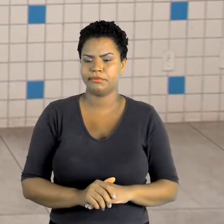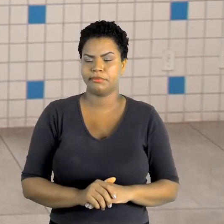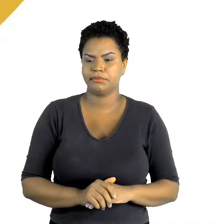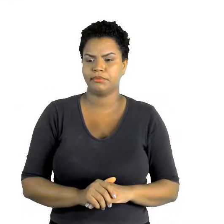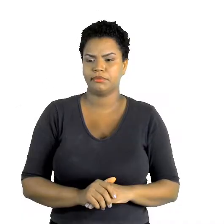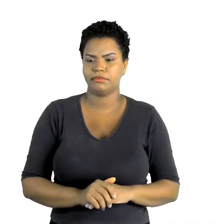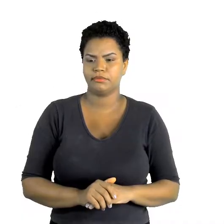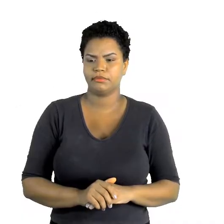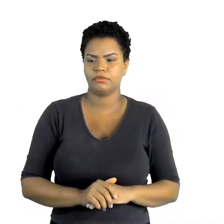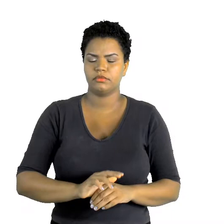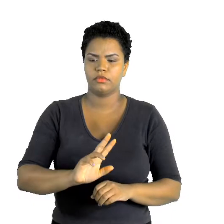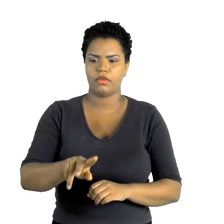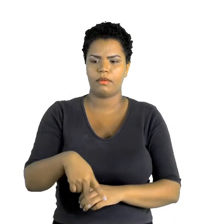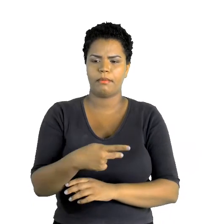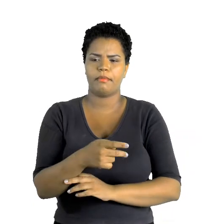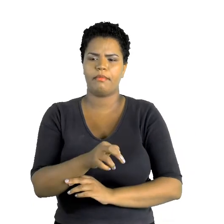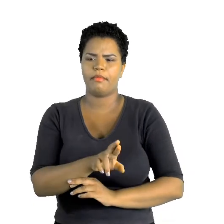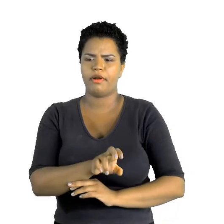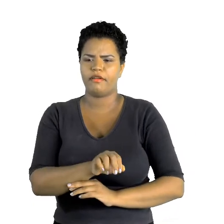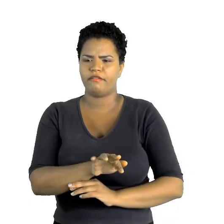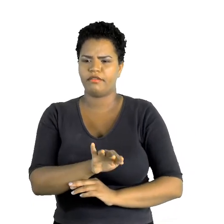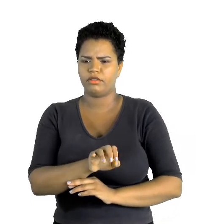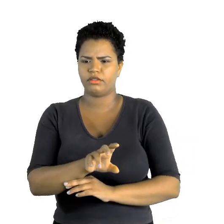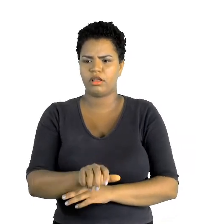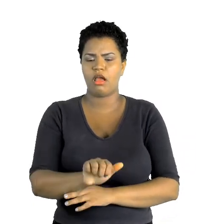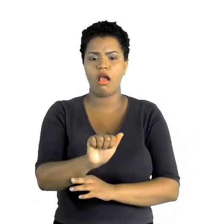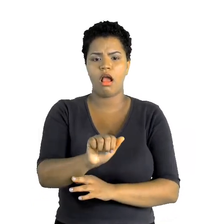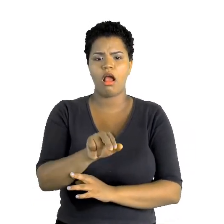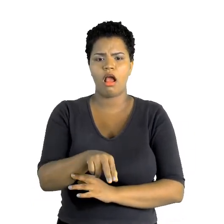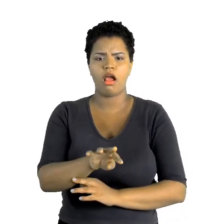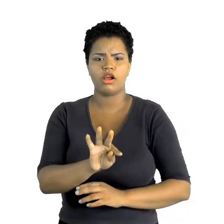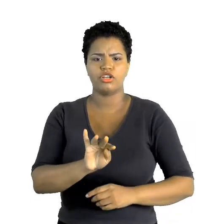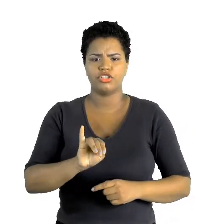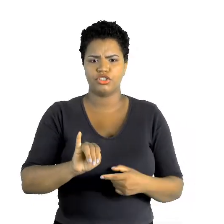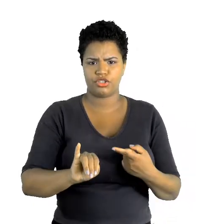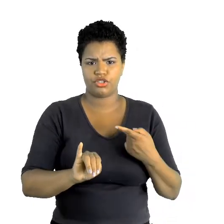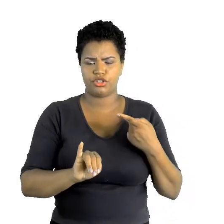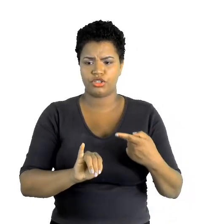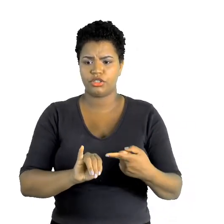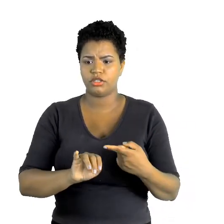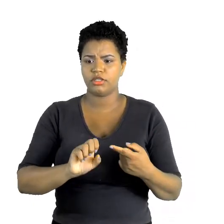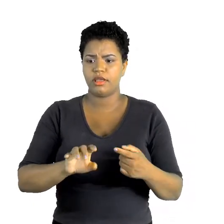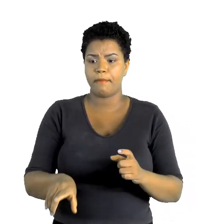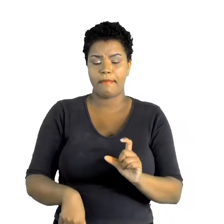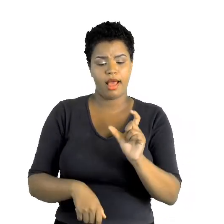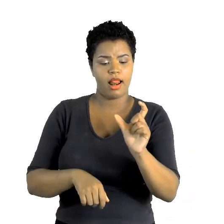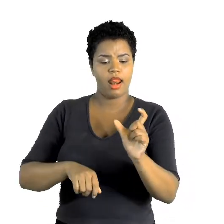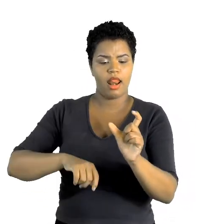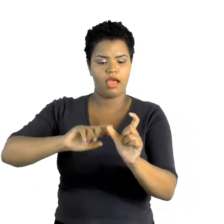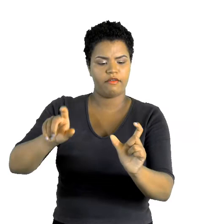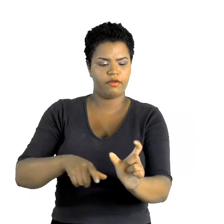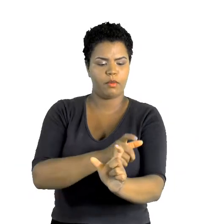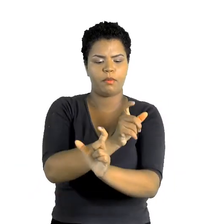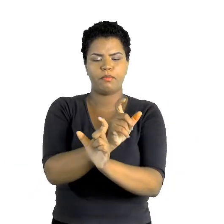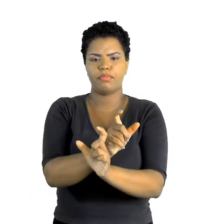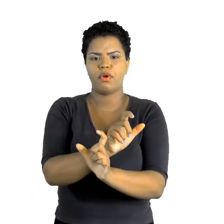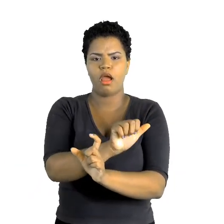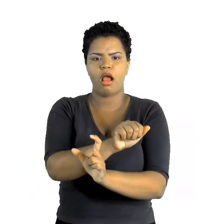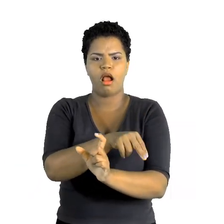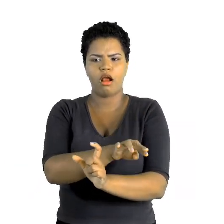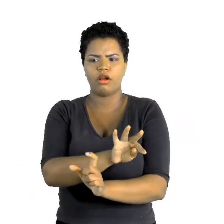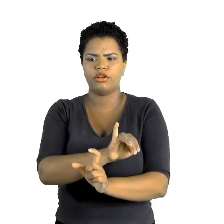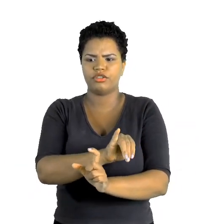os nossos prefixos, antes. Se nós tivermos uma palavra e a gente acrescentar esse at, que indica